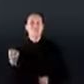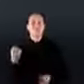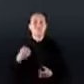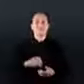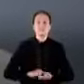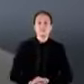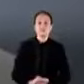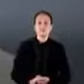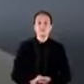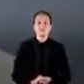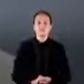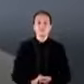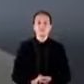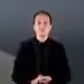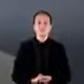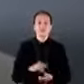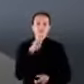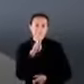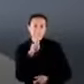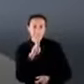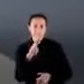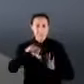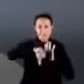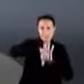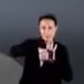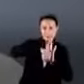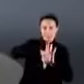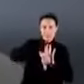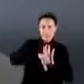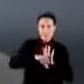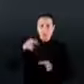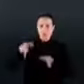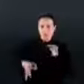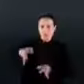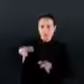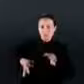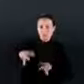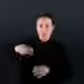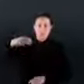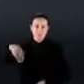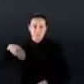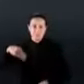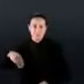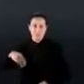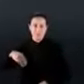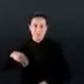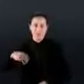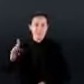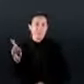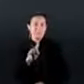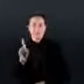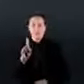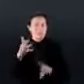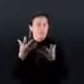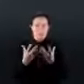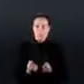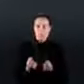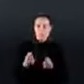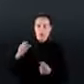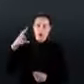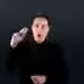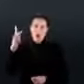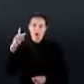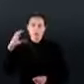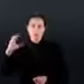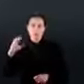coercitivamente, ou seja, à força para responder pelo crime. O Tribunal de Justiça do Maranhão negou o